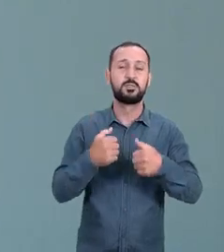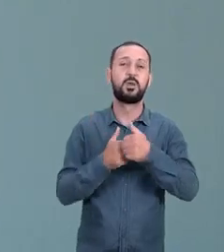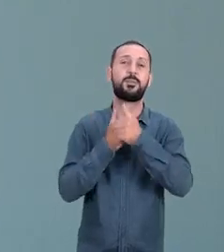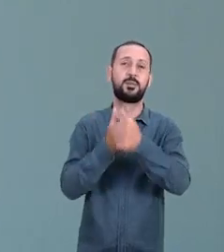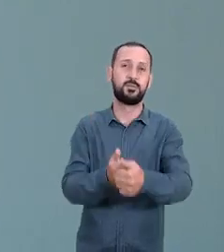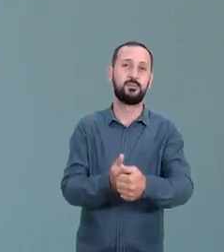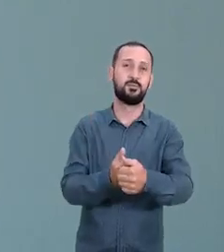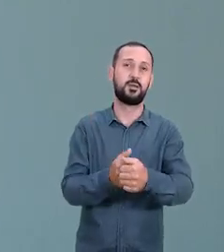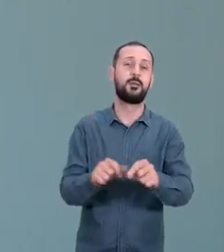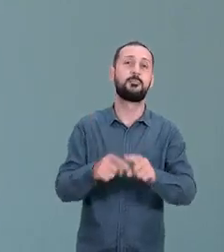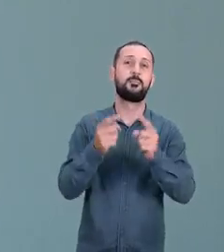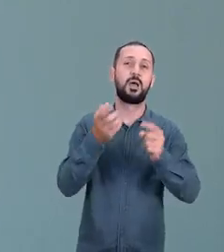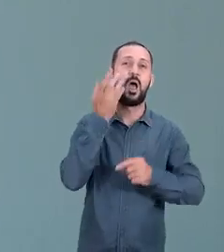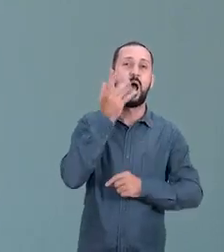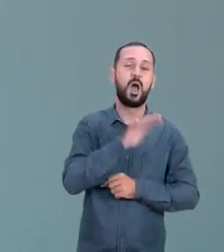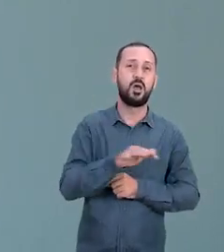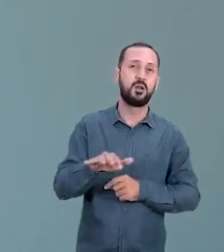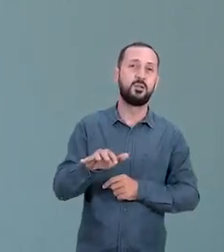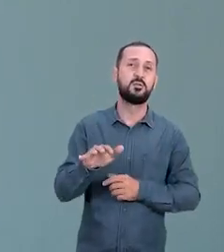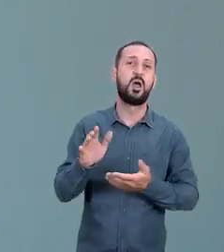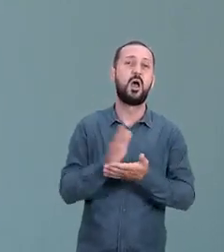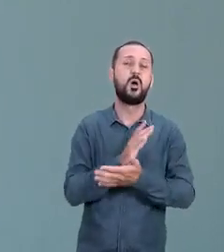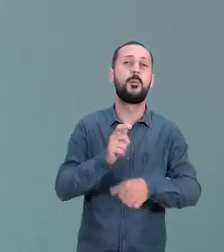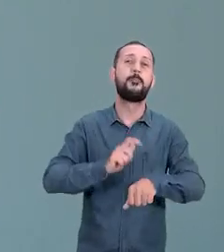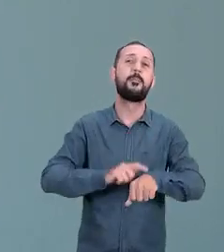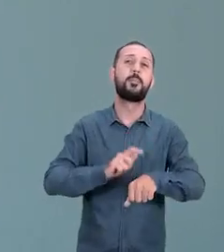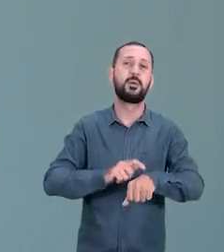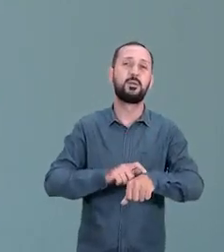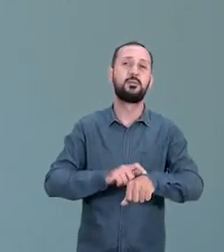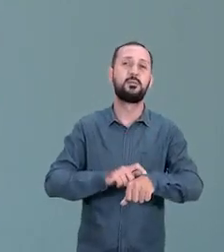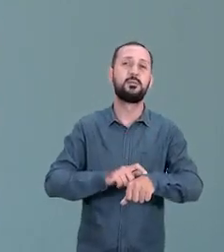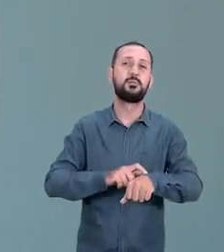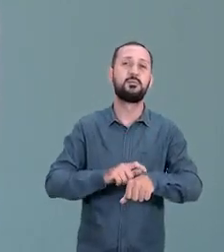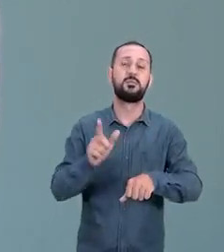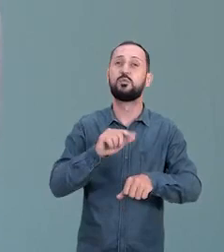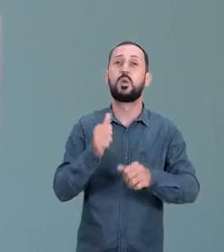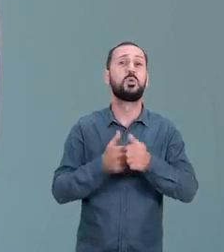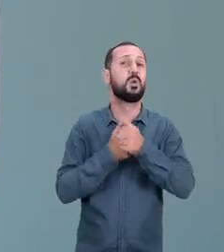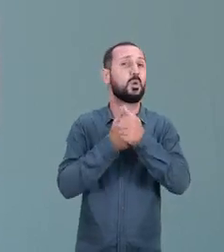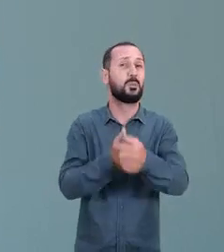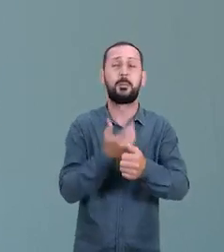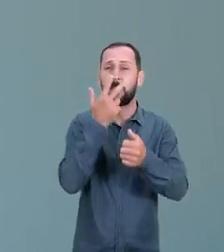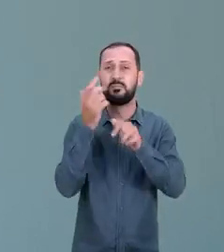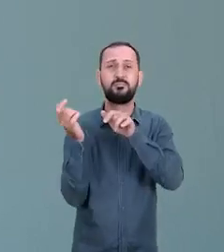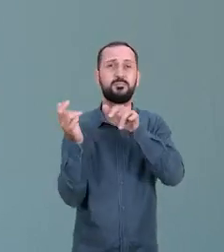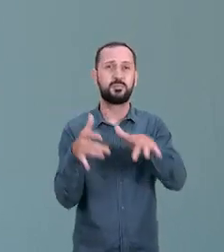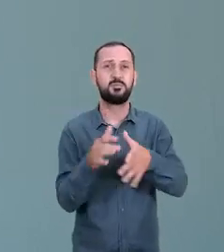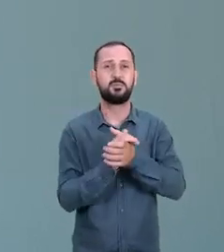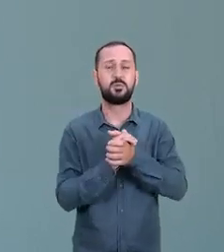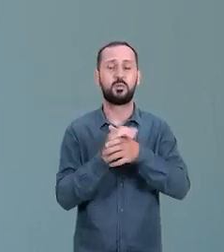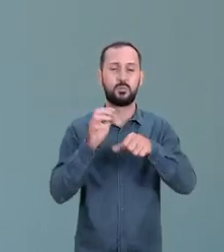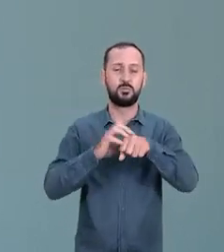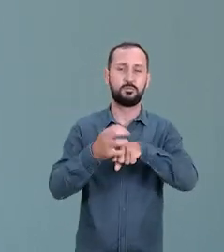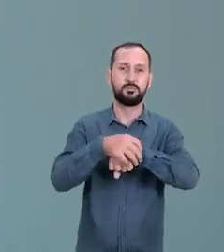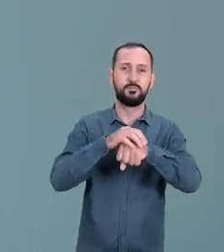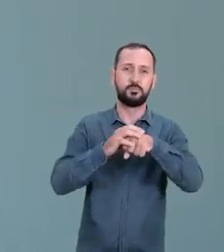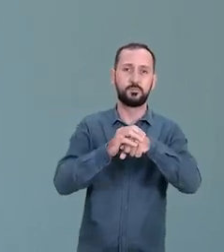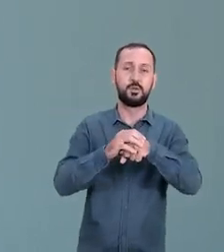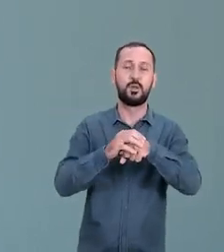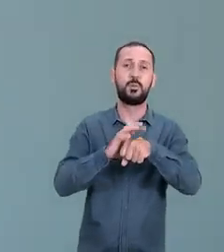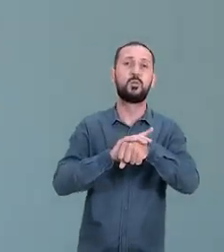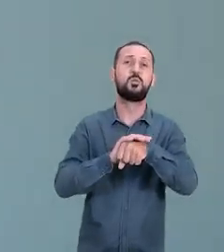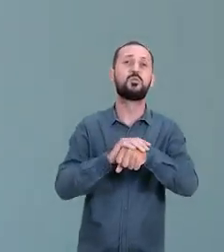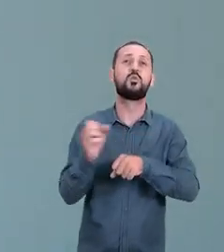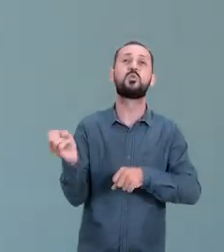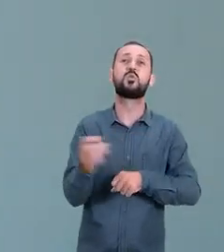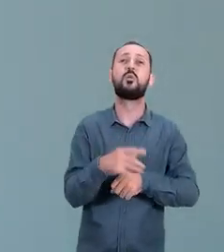que mesmo assim, a criança, em algumas situações que a gente tem encontrado, as crianças não estão sendo acompanhadas. E como a zika é uma doença relativamente nova,